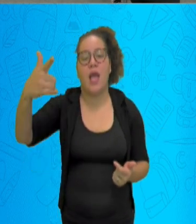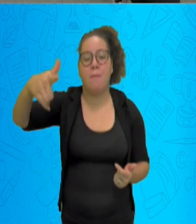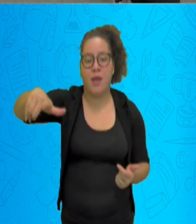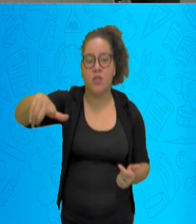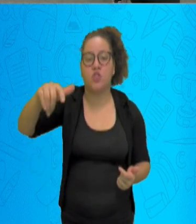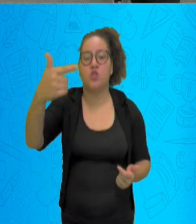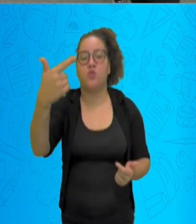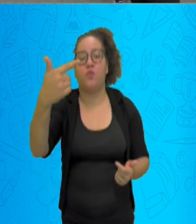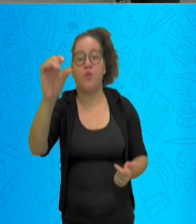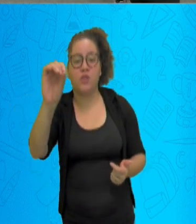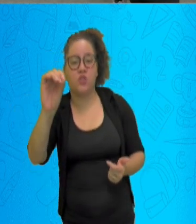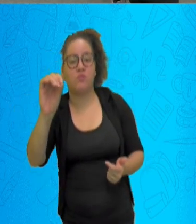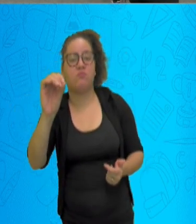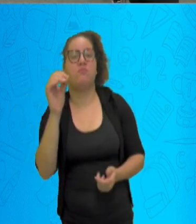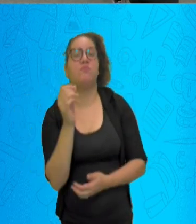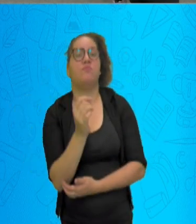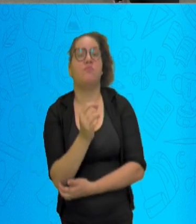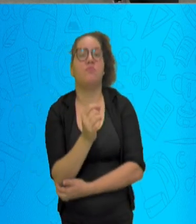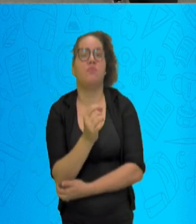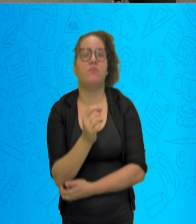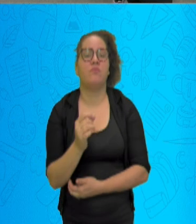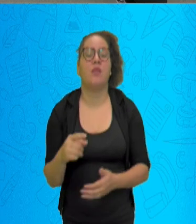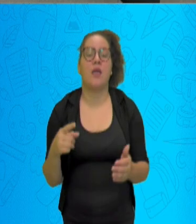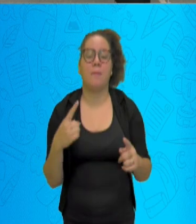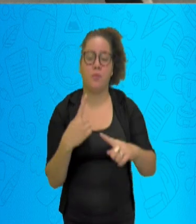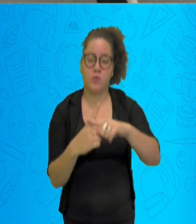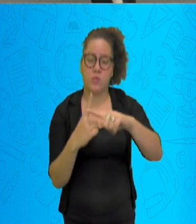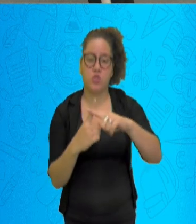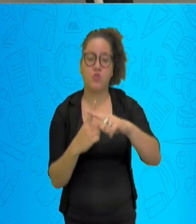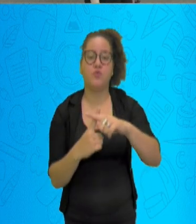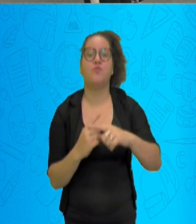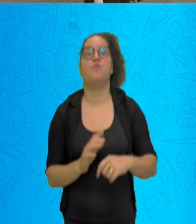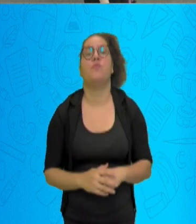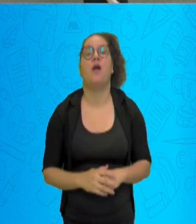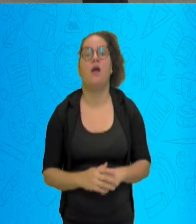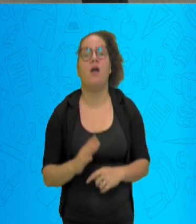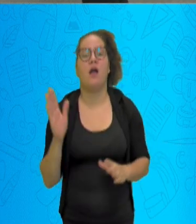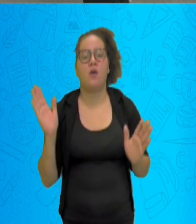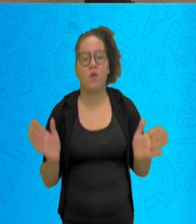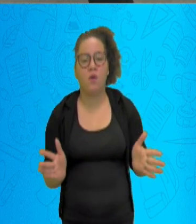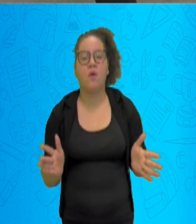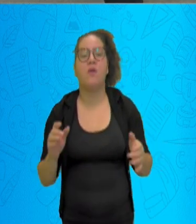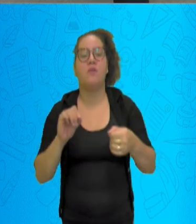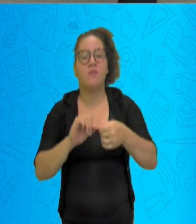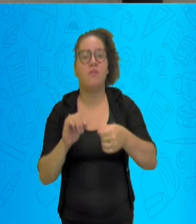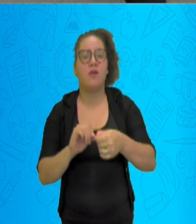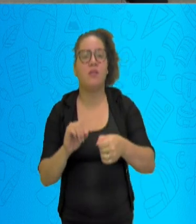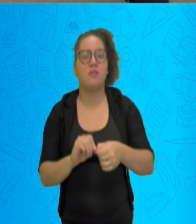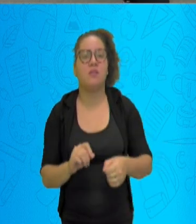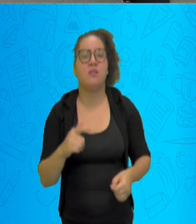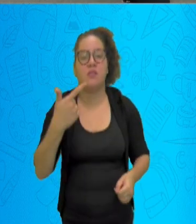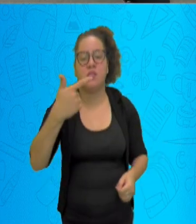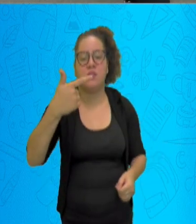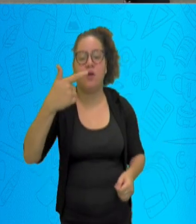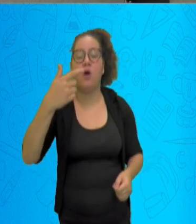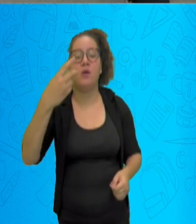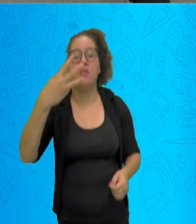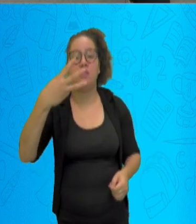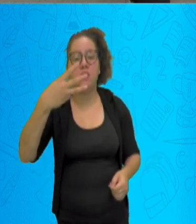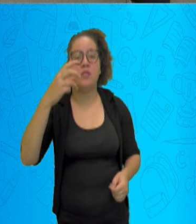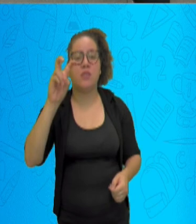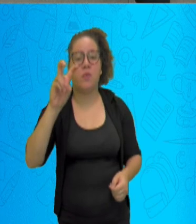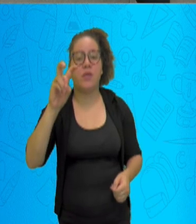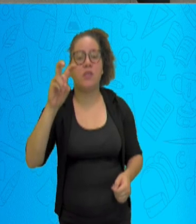olha, tá? Que ele é positivo. Agora eu vou resolver 53, 20